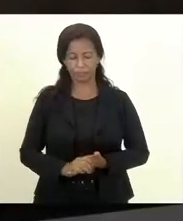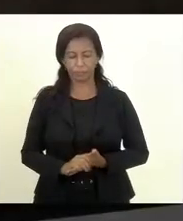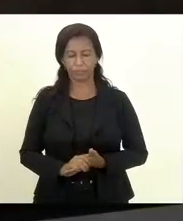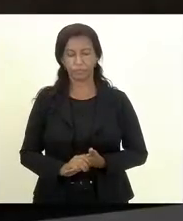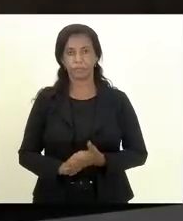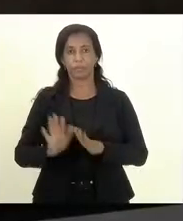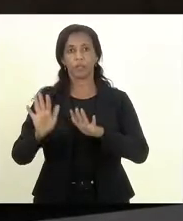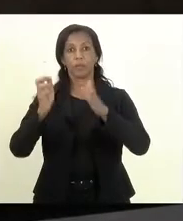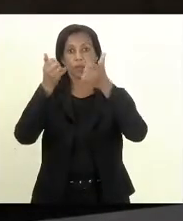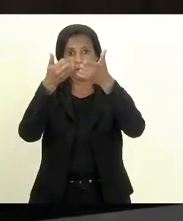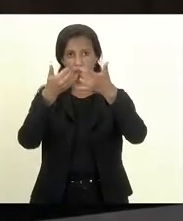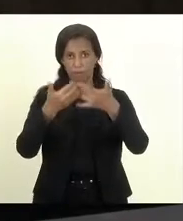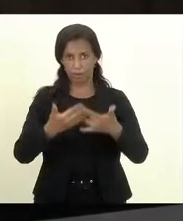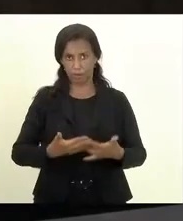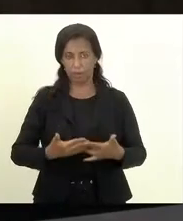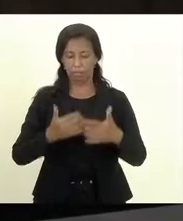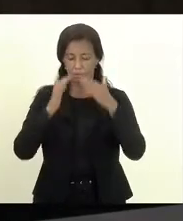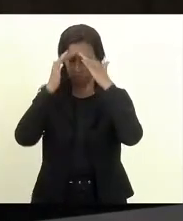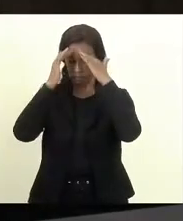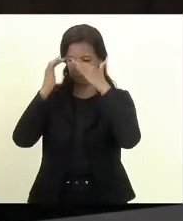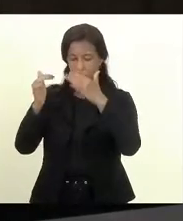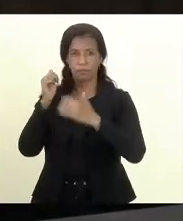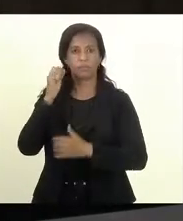muito respeitosamente ao deputado Luiz Paulo.